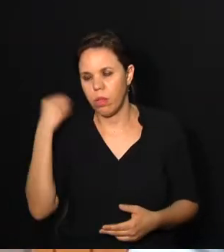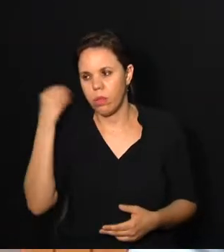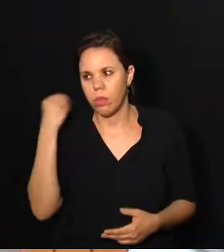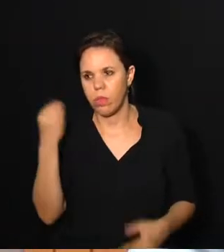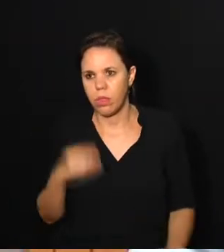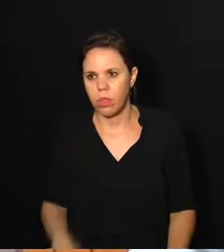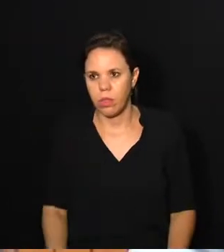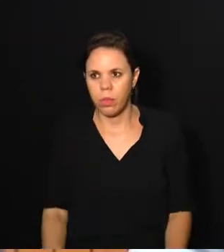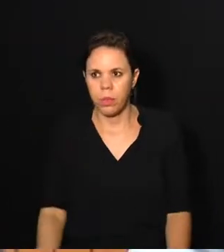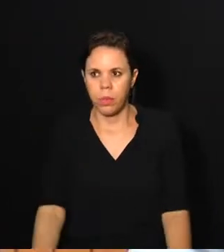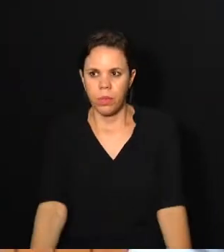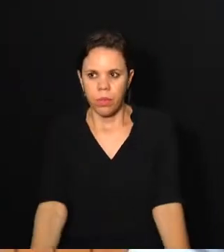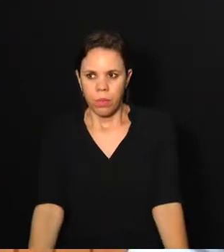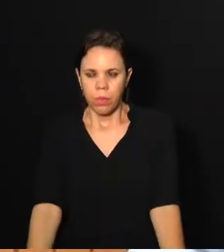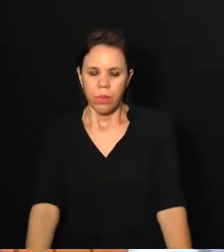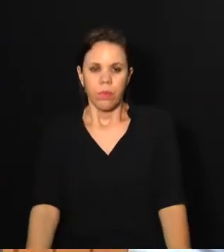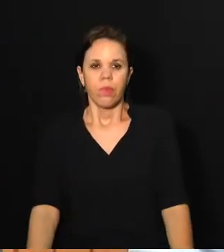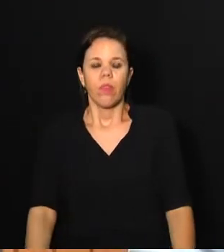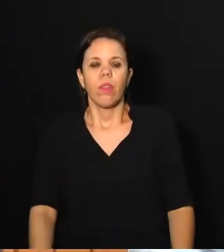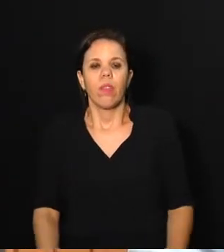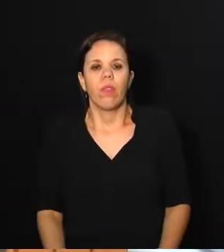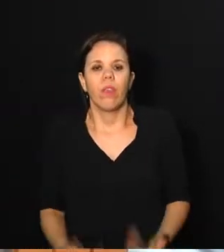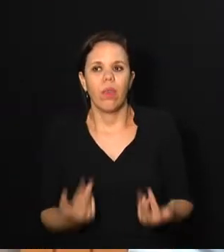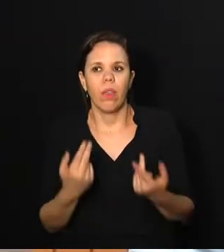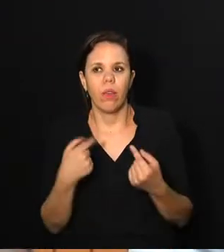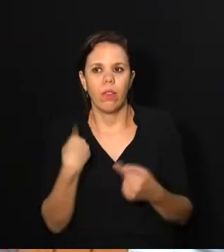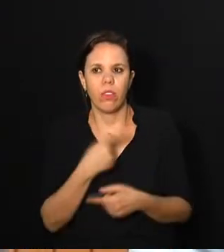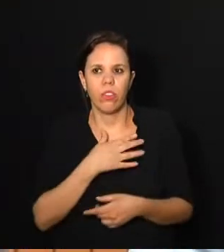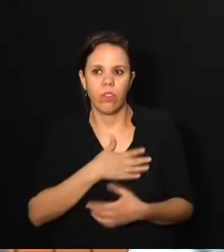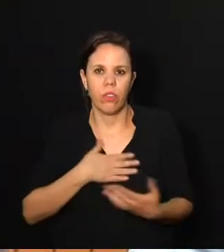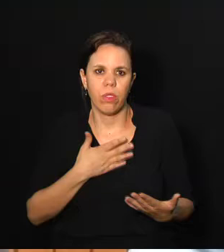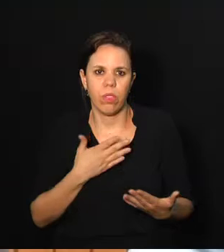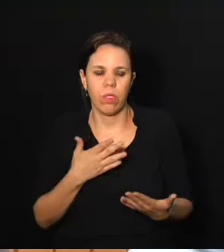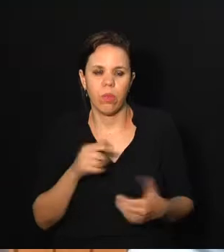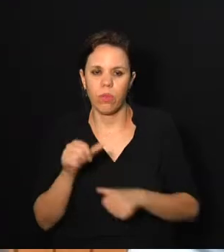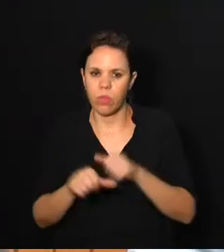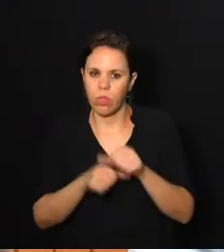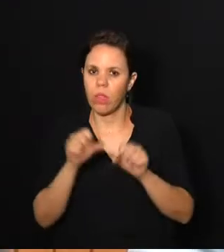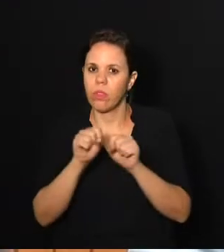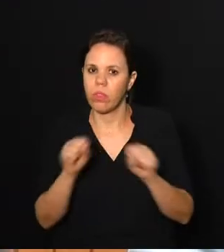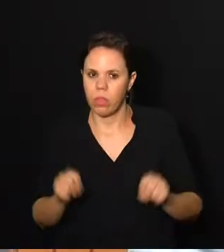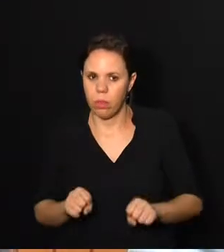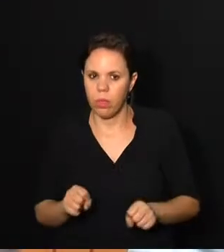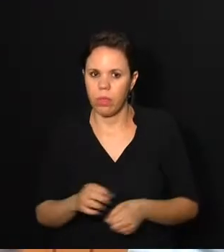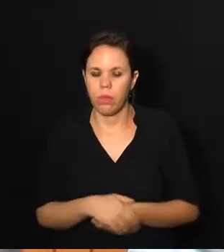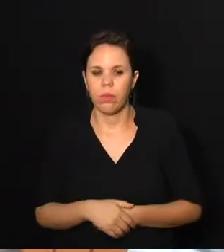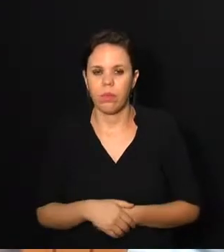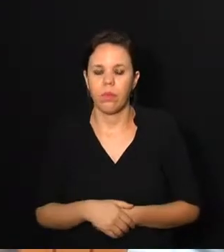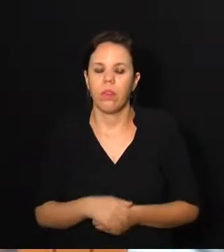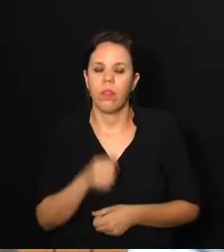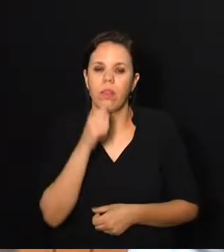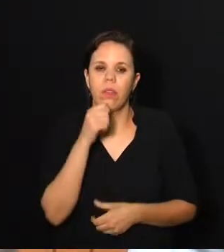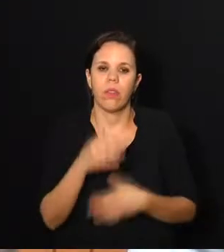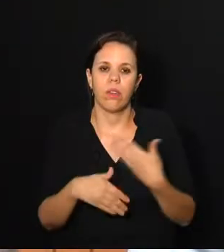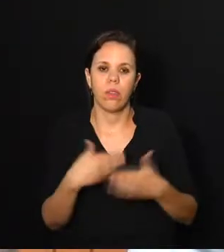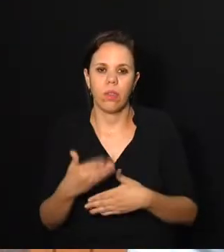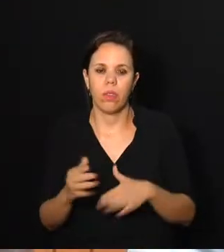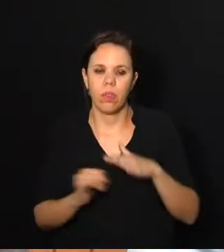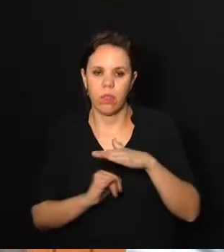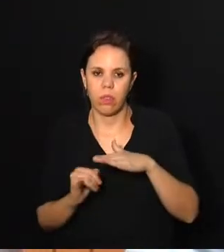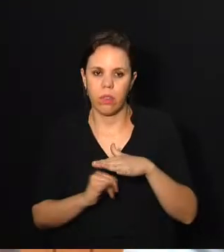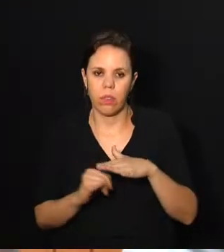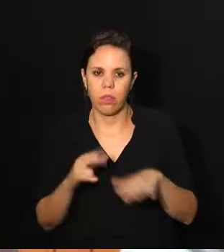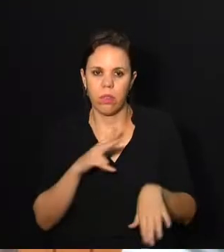que não foi de acordo com o que a gente gostaria, né, aí a gente tem que mudar o sistema. Né? Mas enquanto a entidade